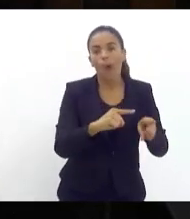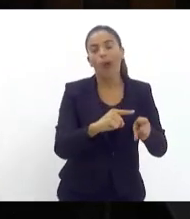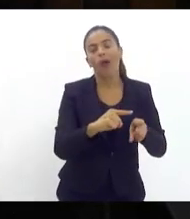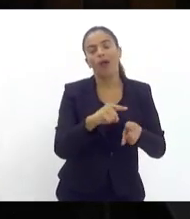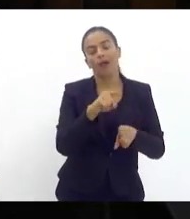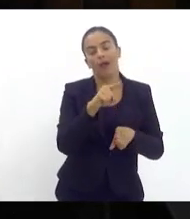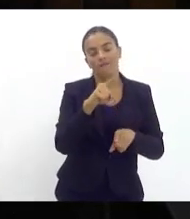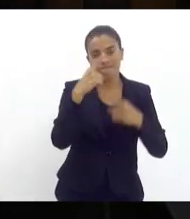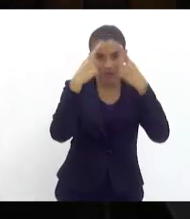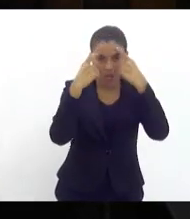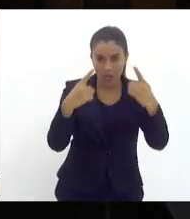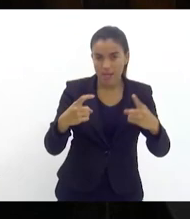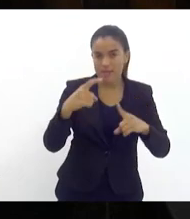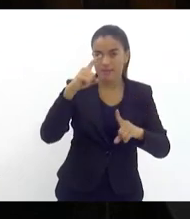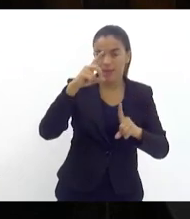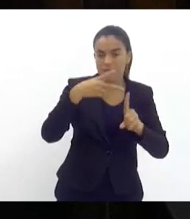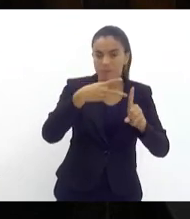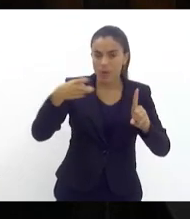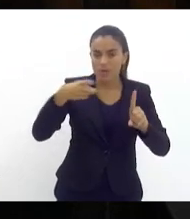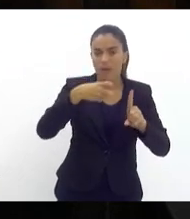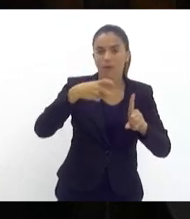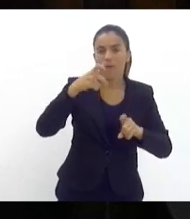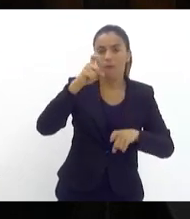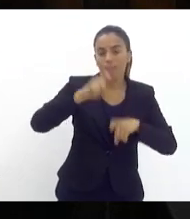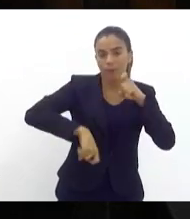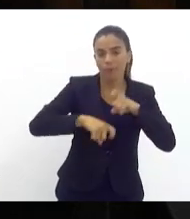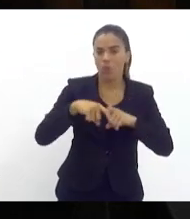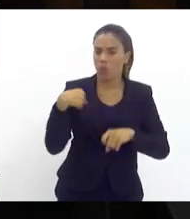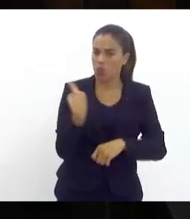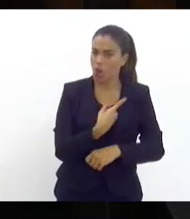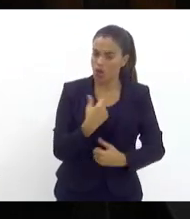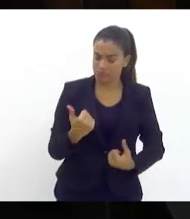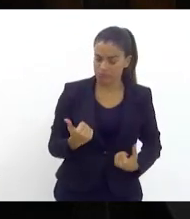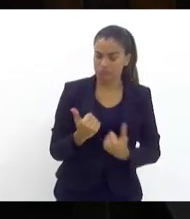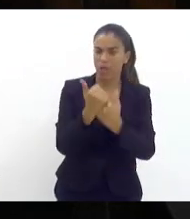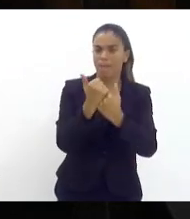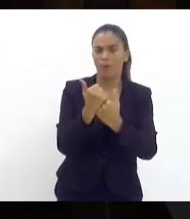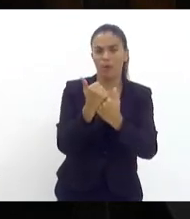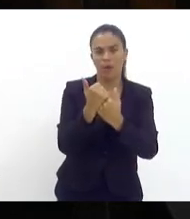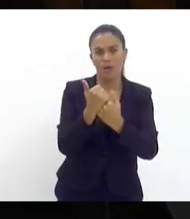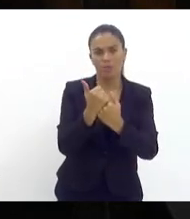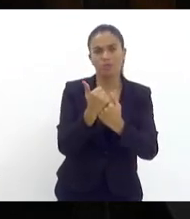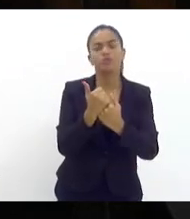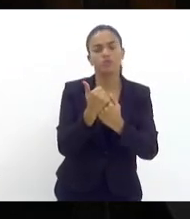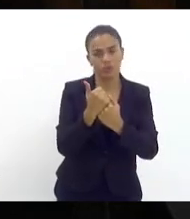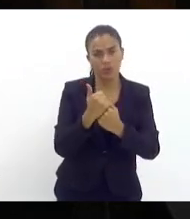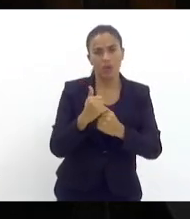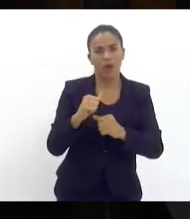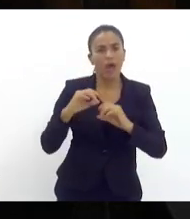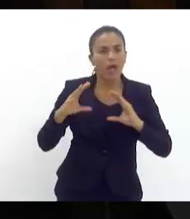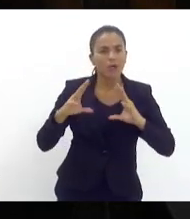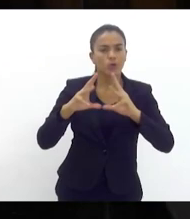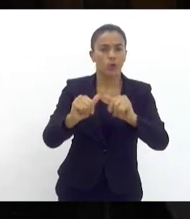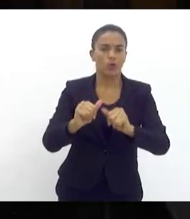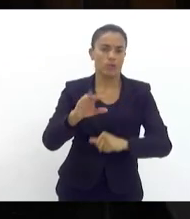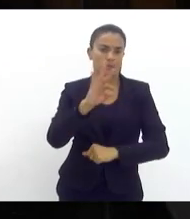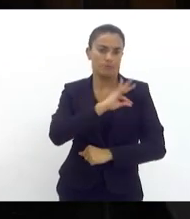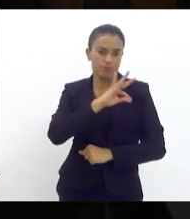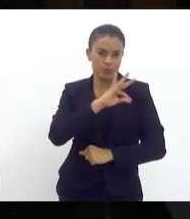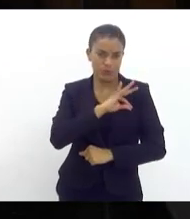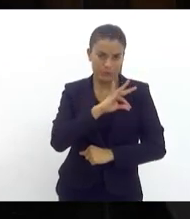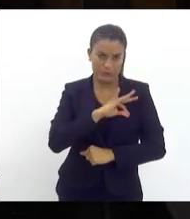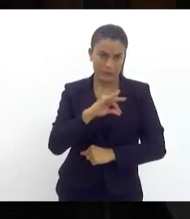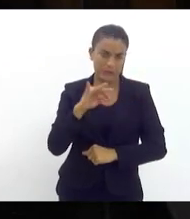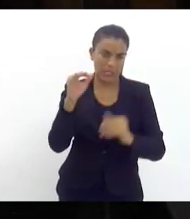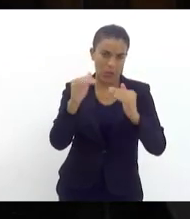nós manifestamos aqui todo nosso apoio às autoridades e todo o nosso repúdio